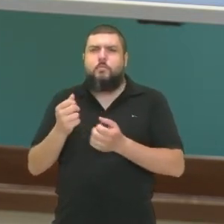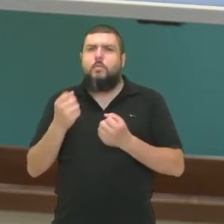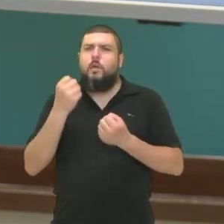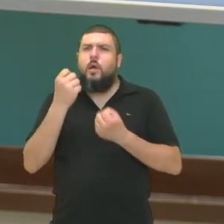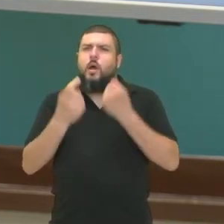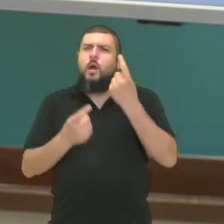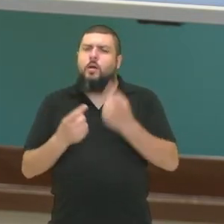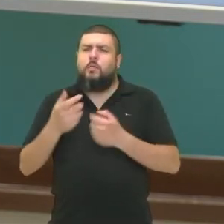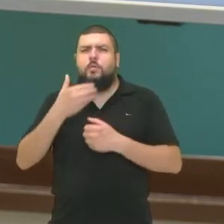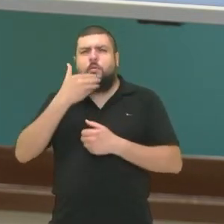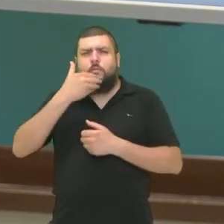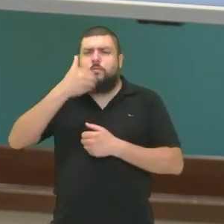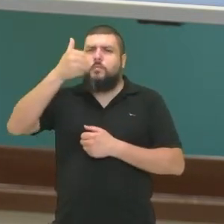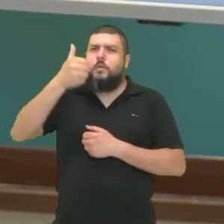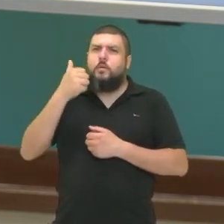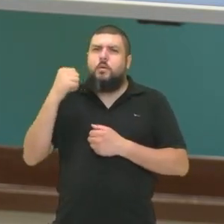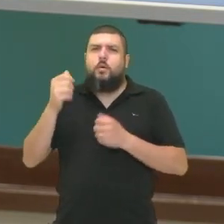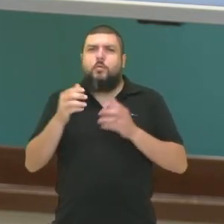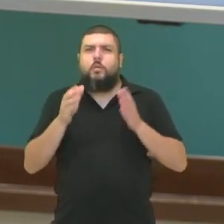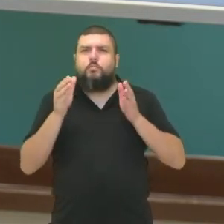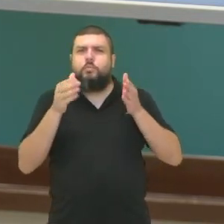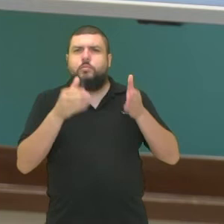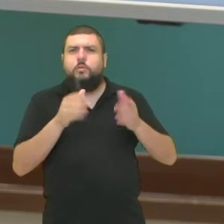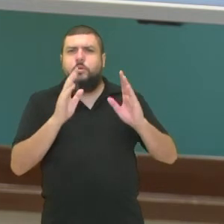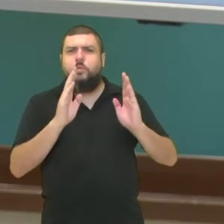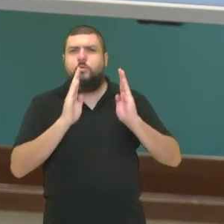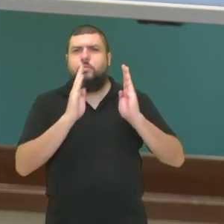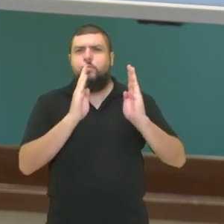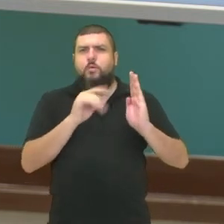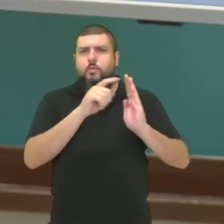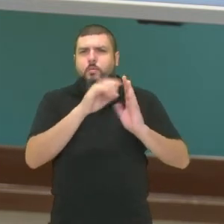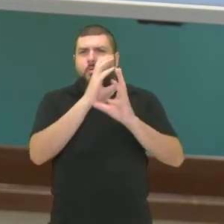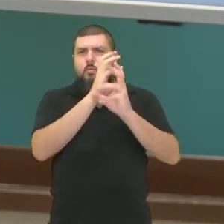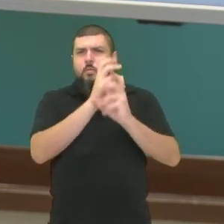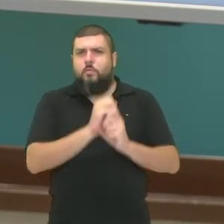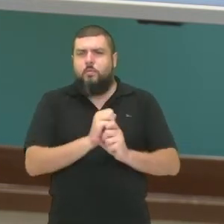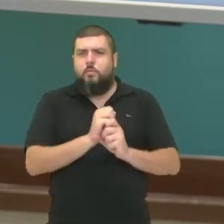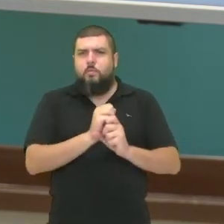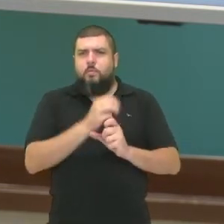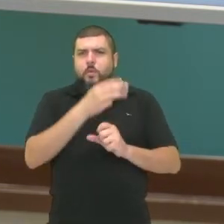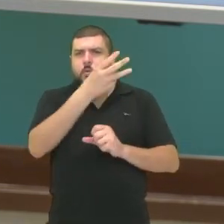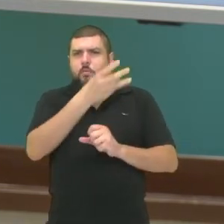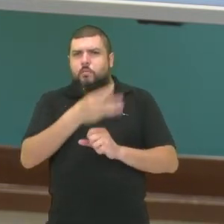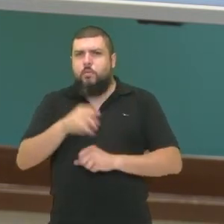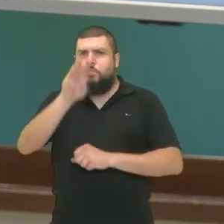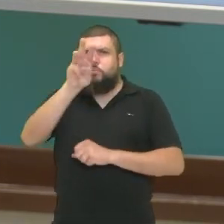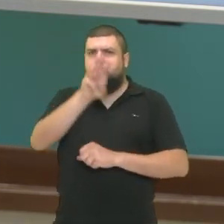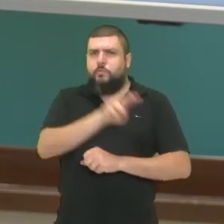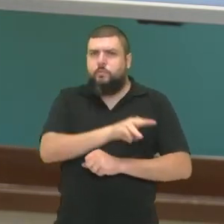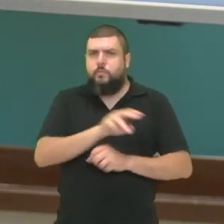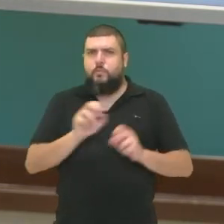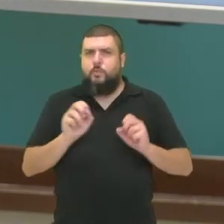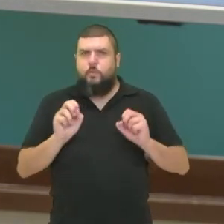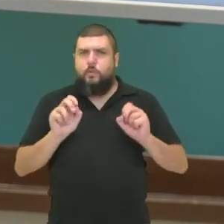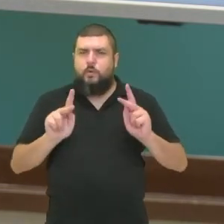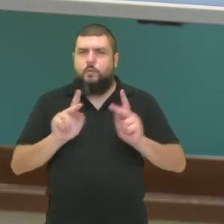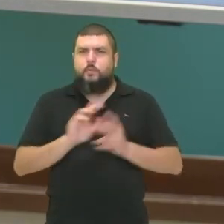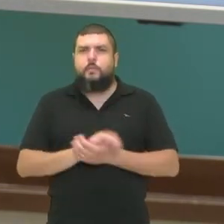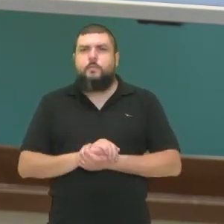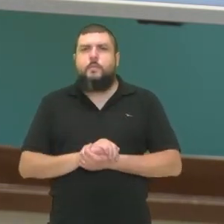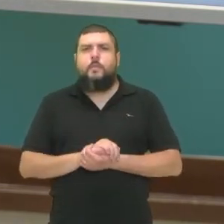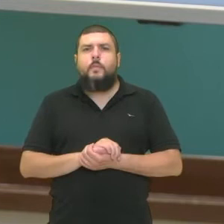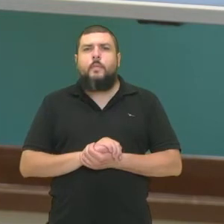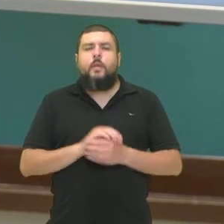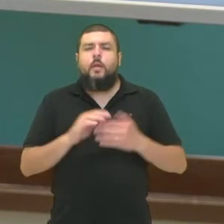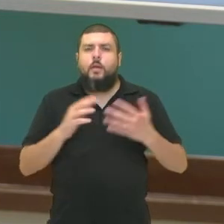mais interessante apenas a gente fazer ele algebricamente, que vai facilitar a nossa vida. Tranquilo? Então, relembrando.